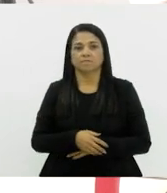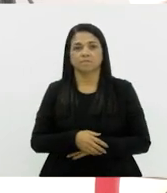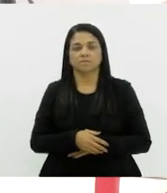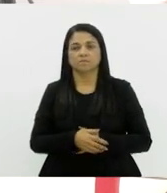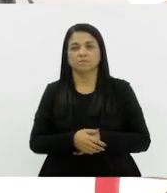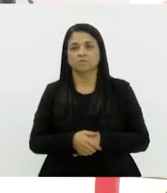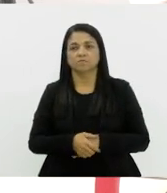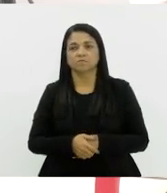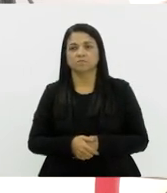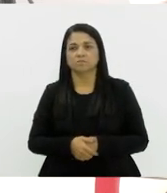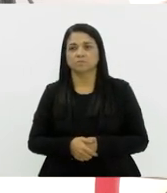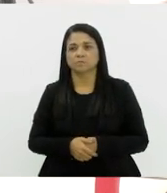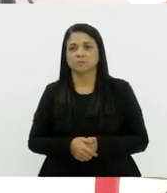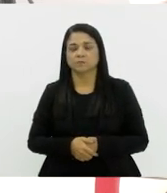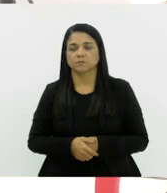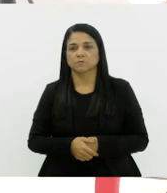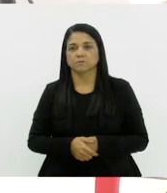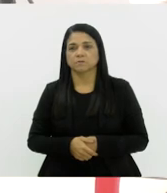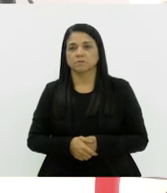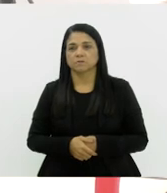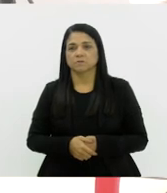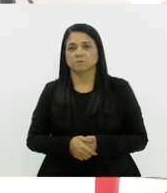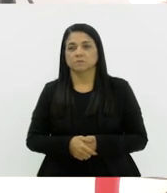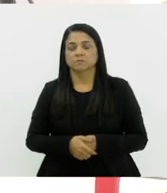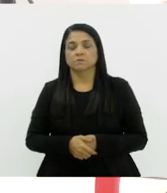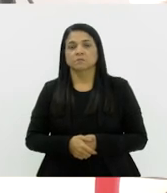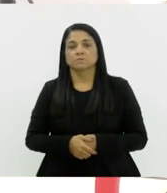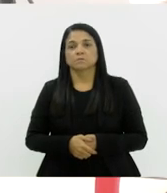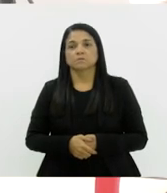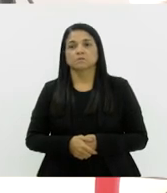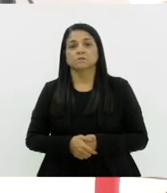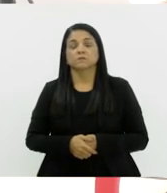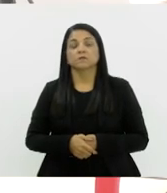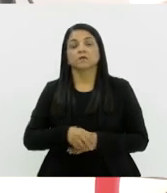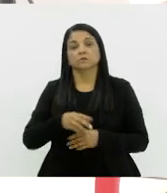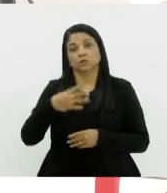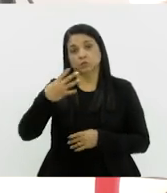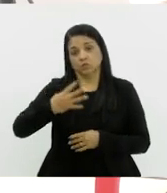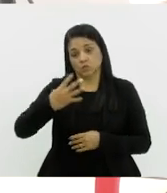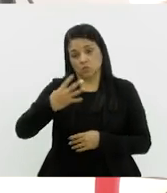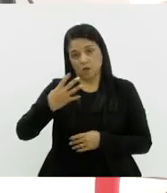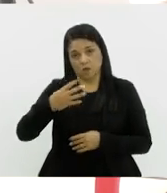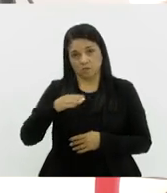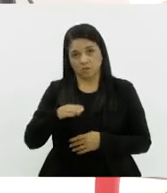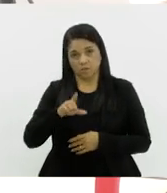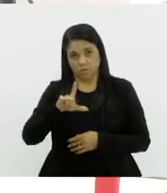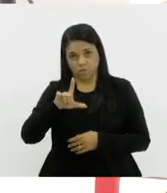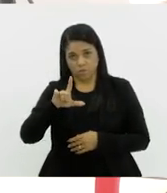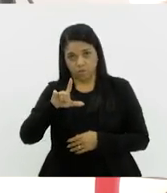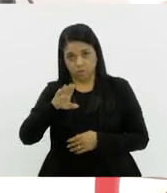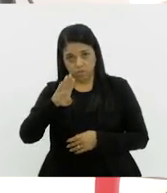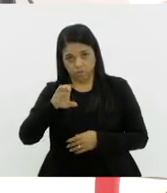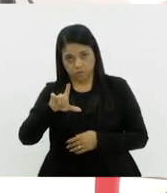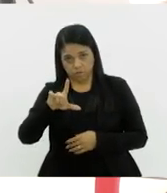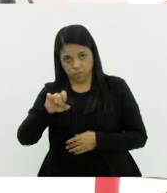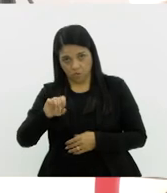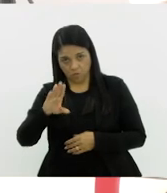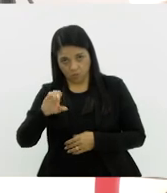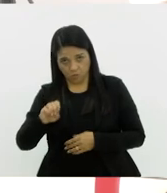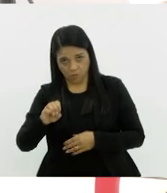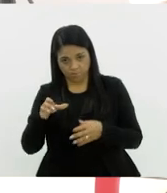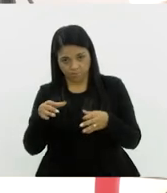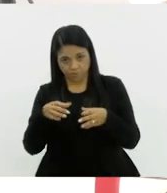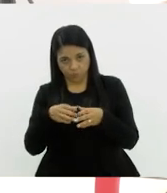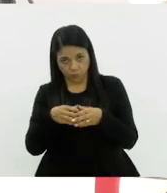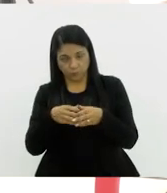de Janeiro. Isso. E nós temos um pedido para, no bloco seguinte, onde vários, qualquer,